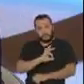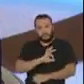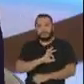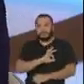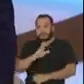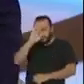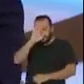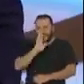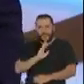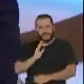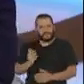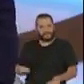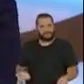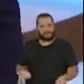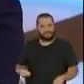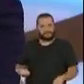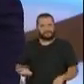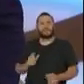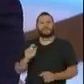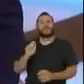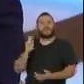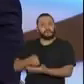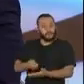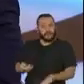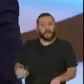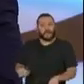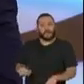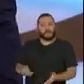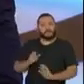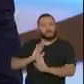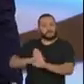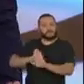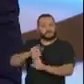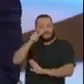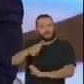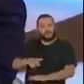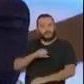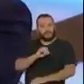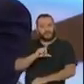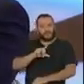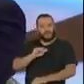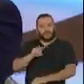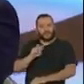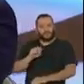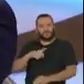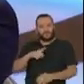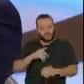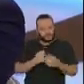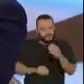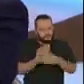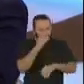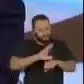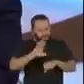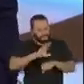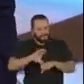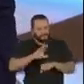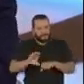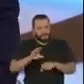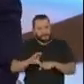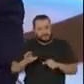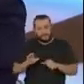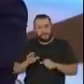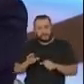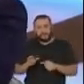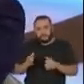de graça que é que banca isso qual o interesse dele em fazer um curso direcionado